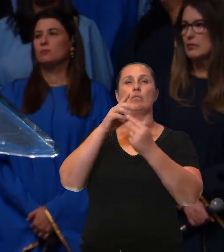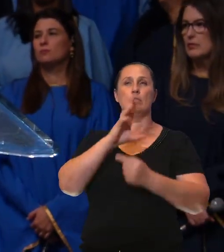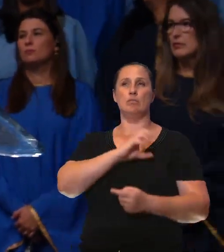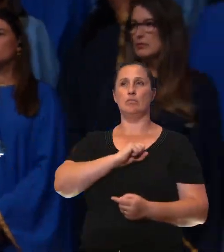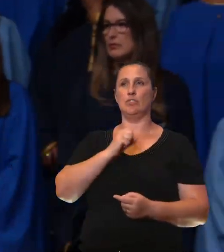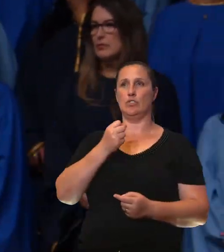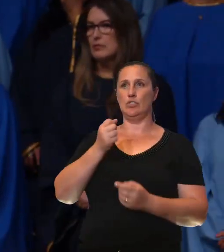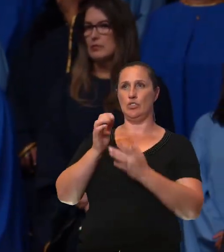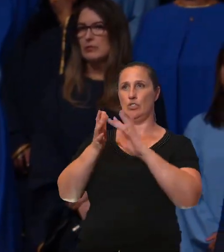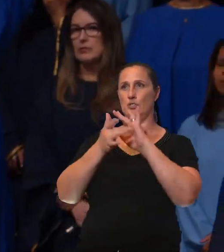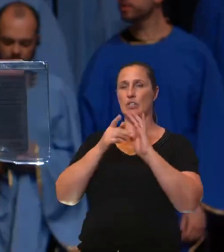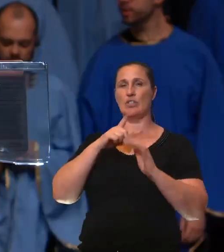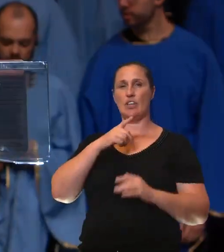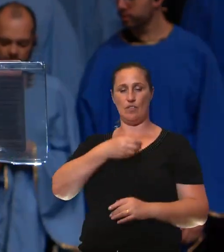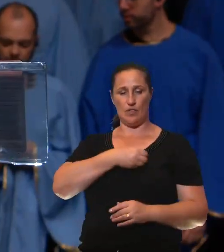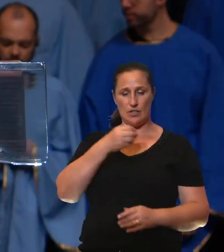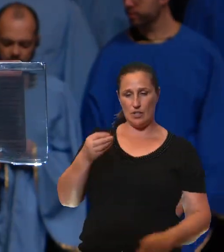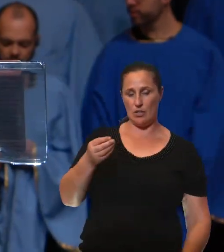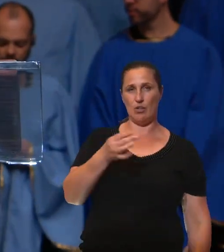para você.